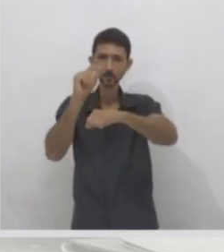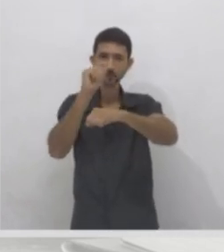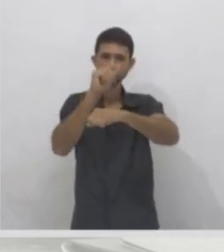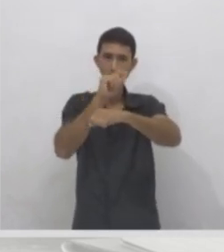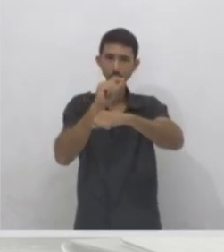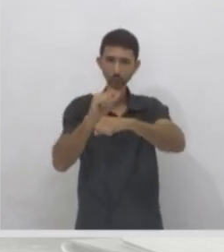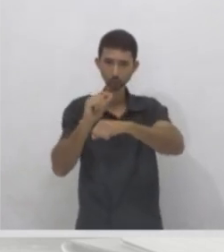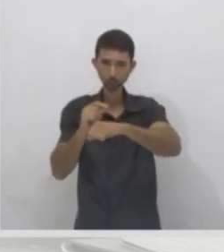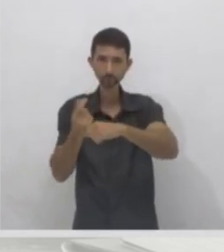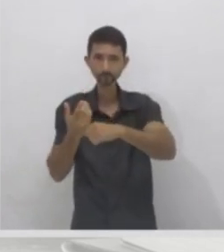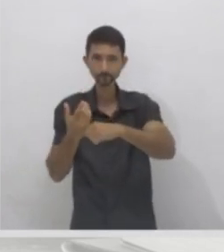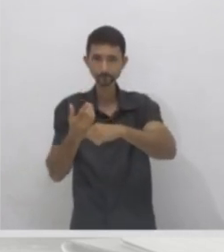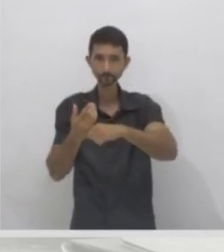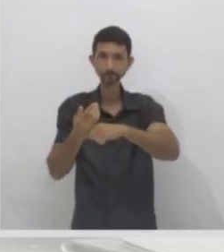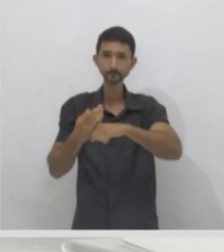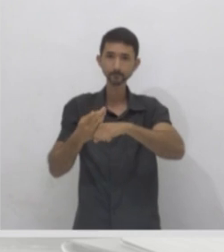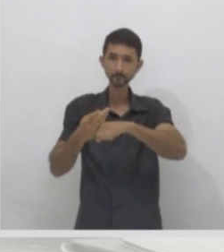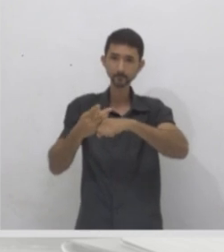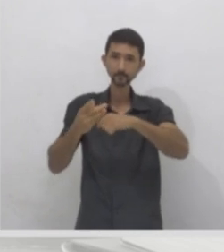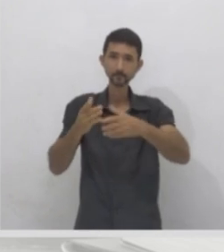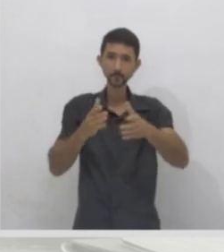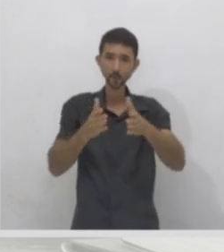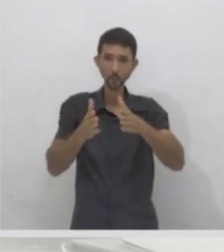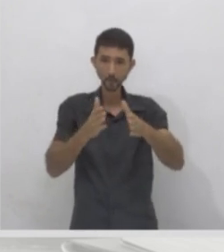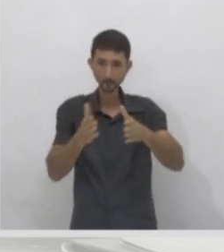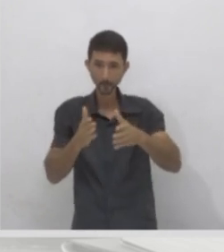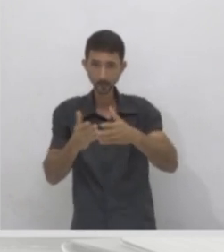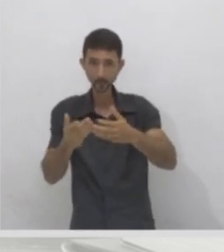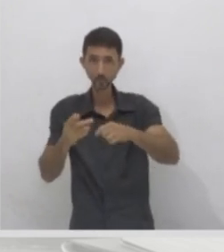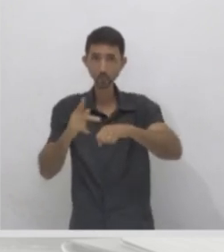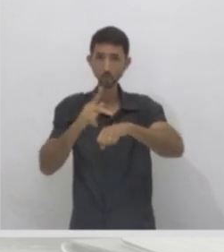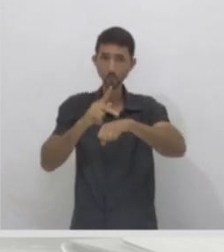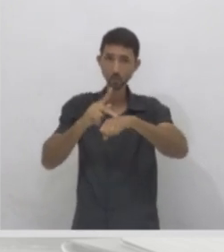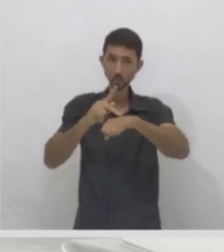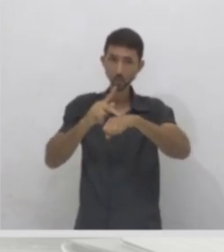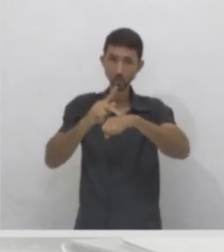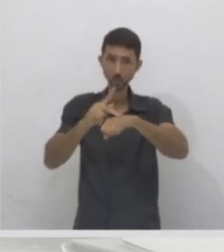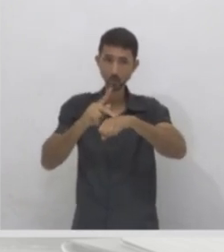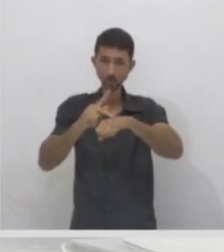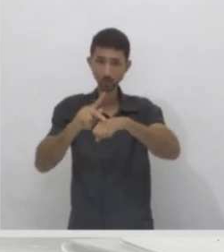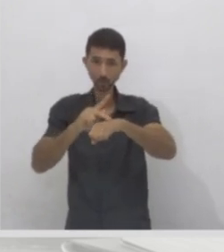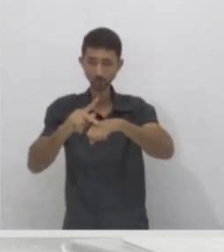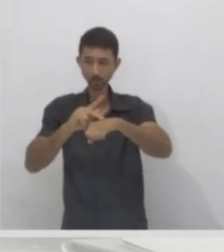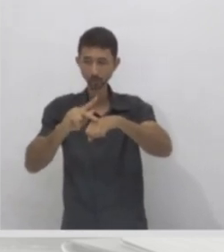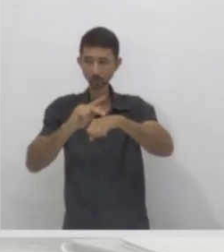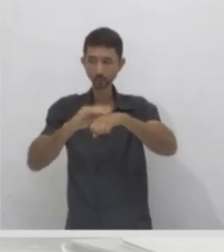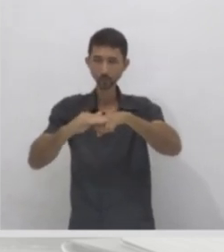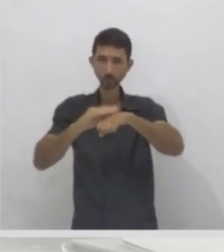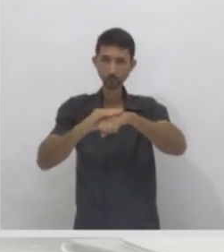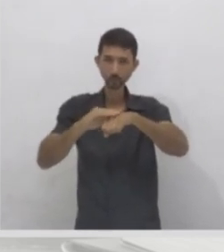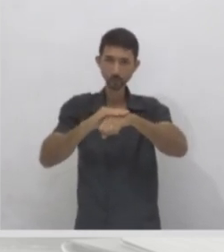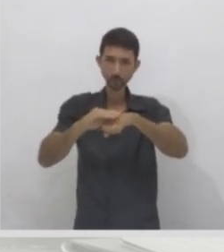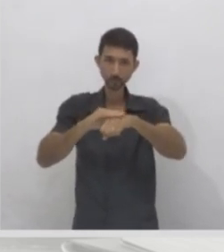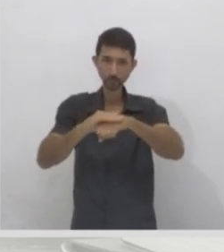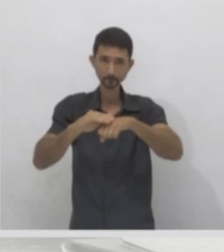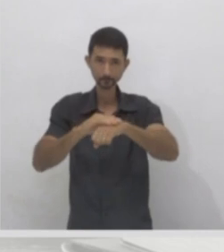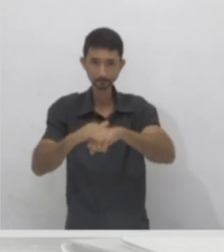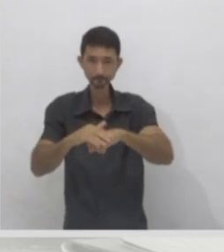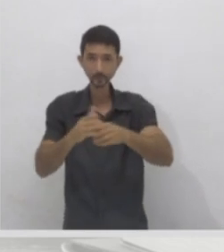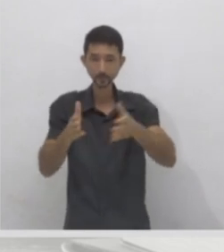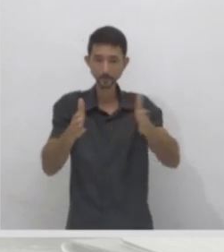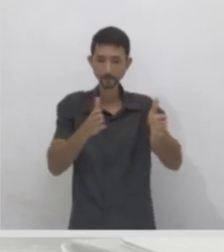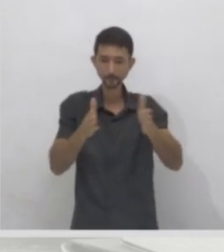já já, o período neolítico e o período que nós chamamos de idade